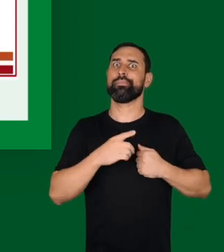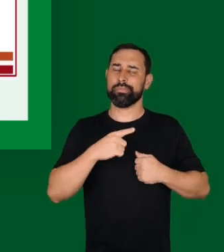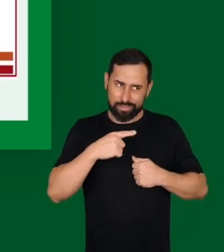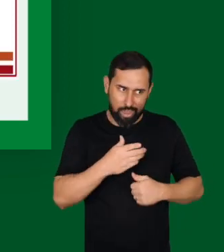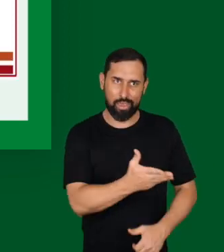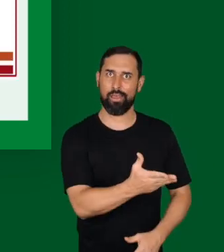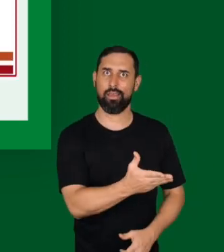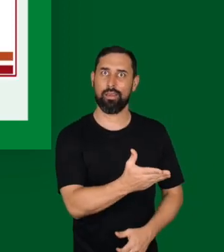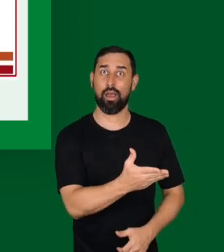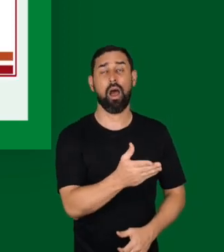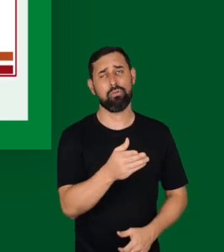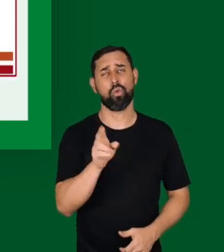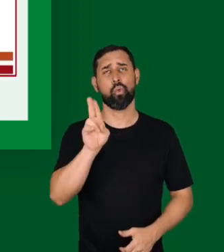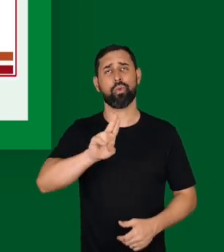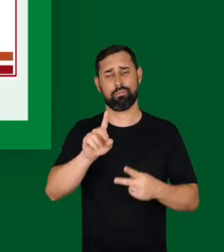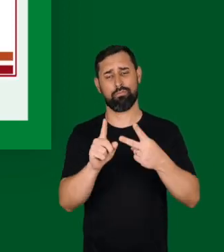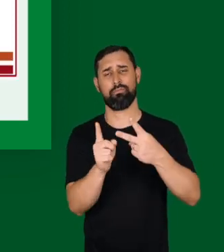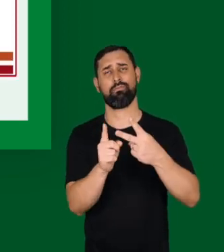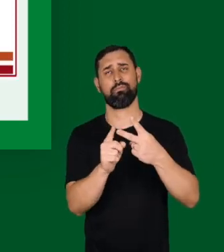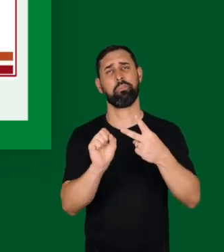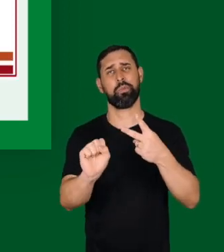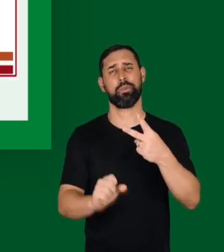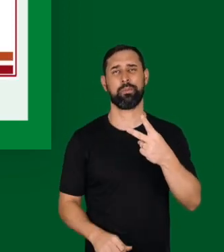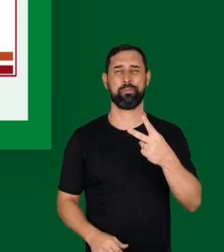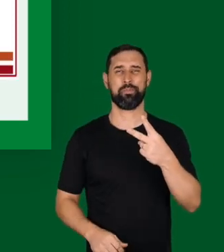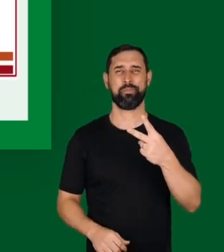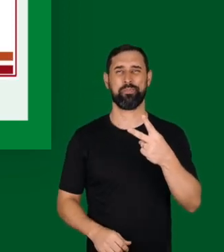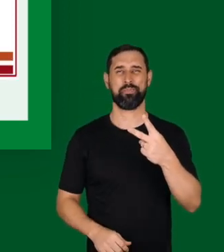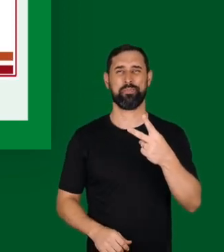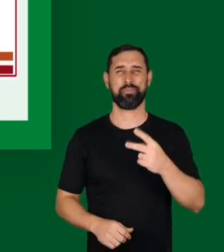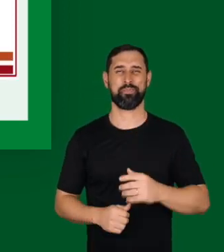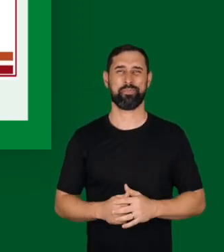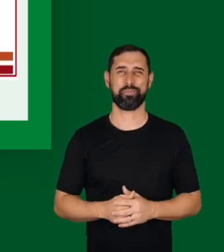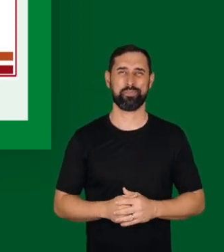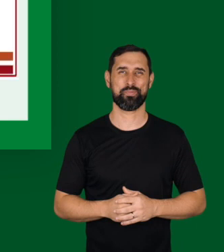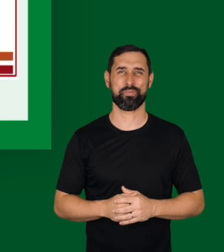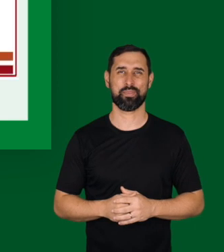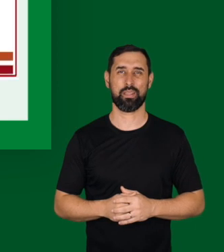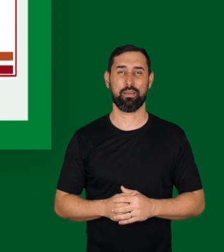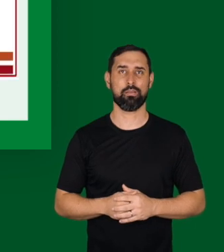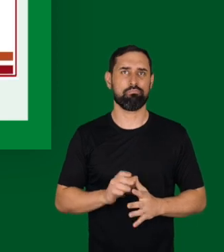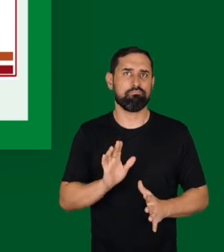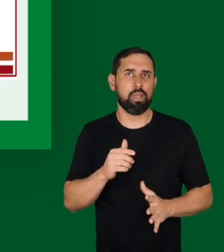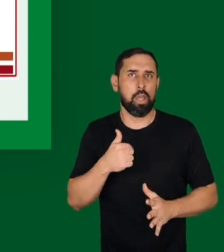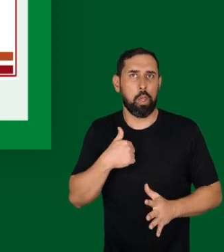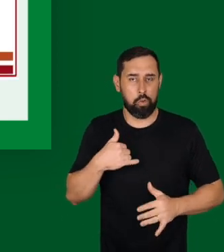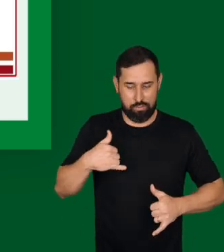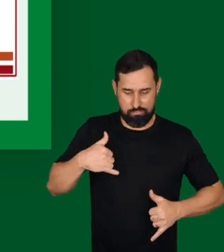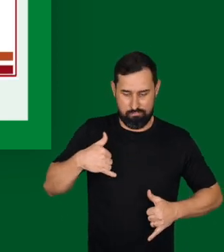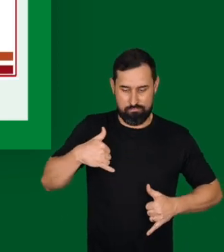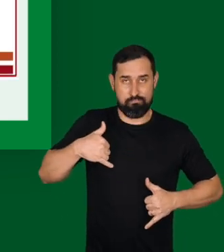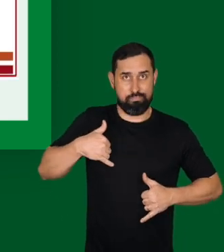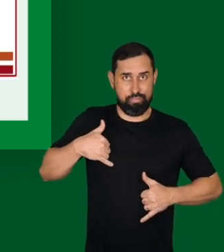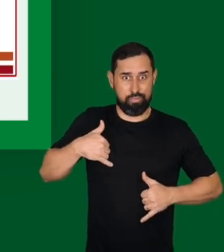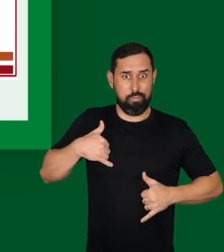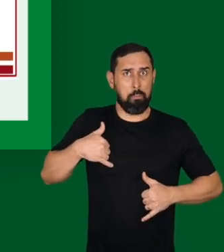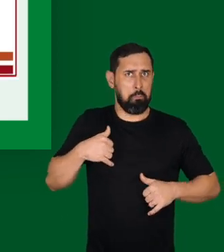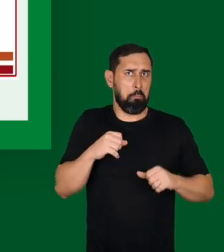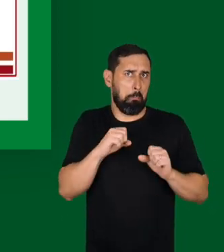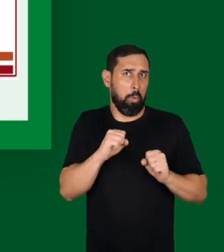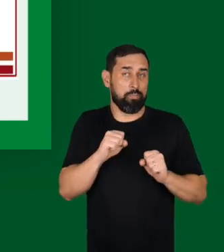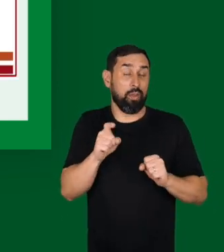Ou seja, ela já tem um bloqueio cardíaco que você está vendo ali, aí você pode usar. Então, eu coloco no finalzinho de tudo